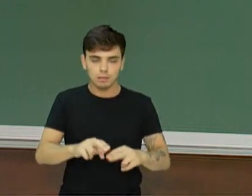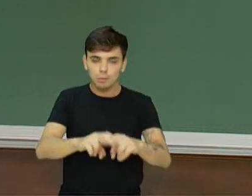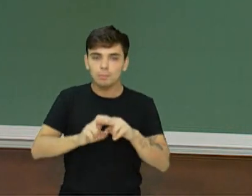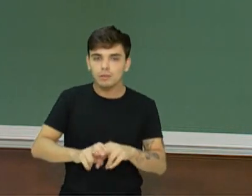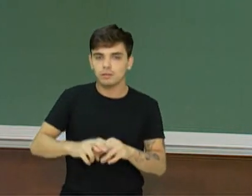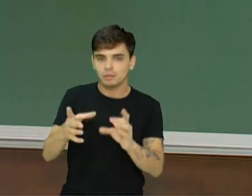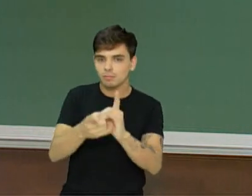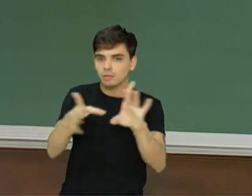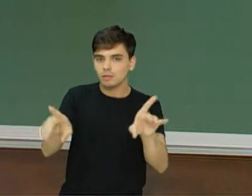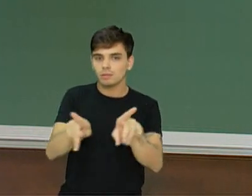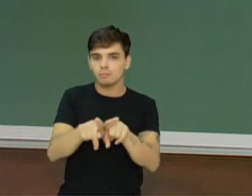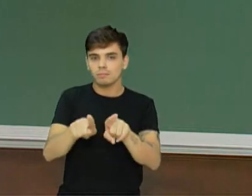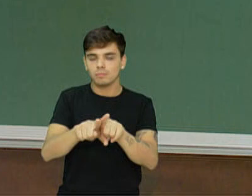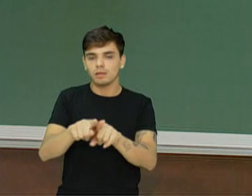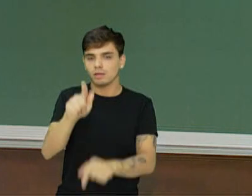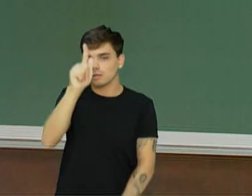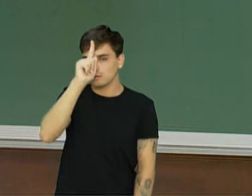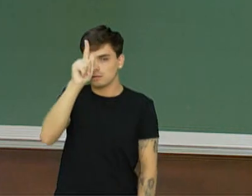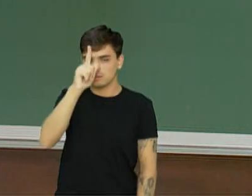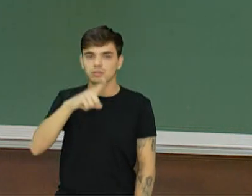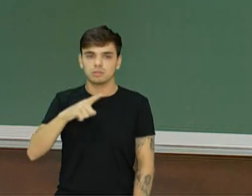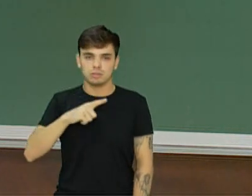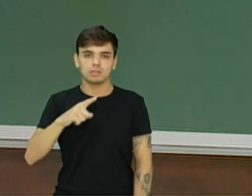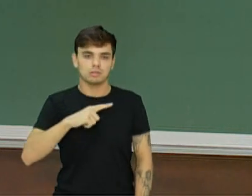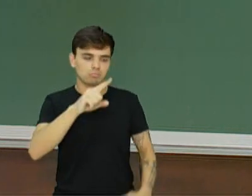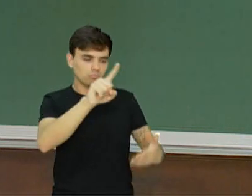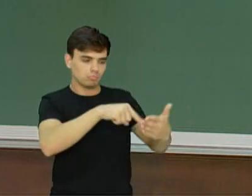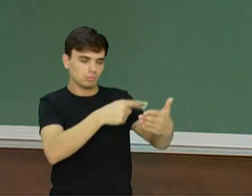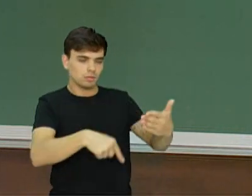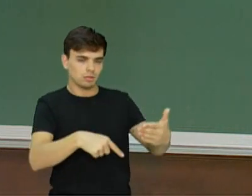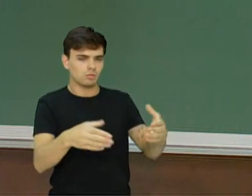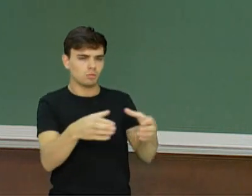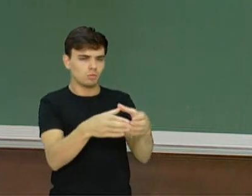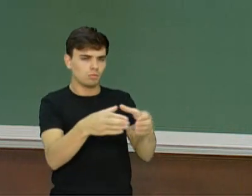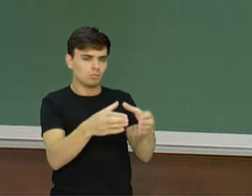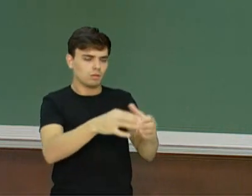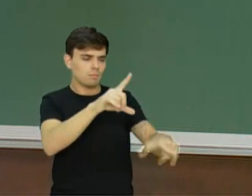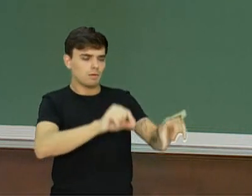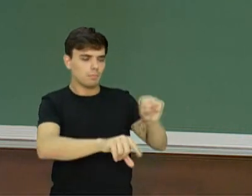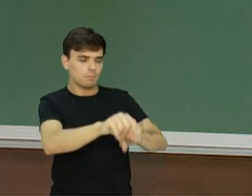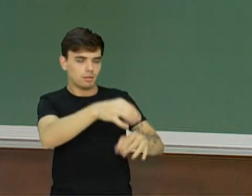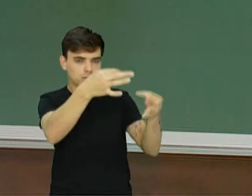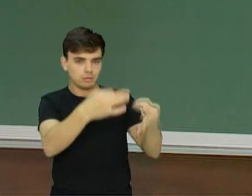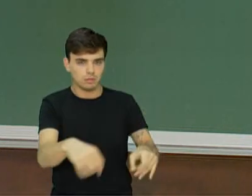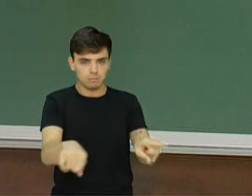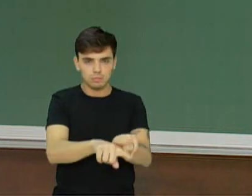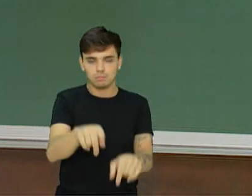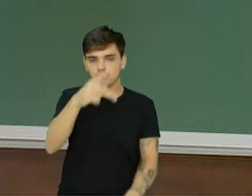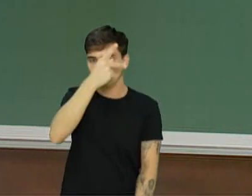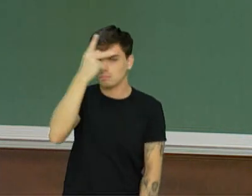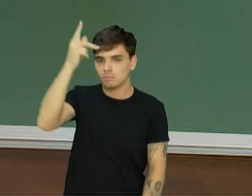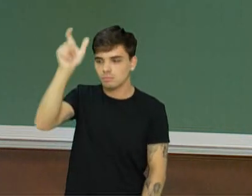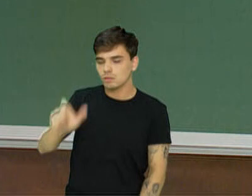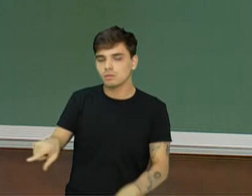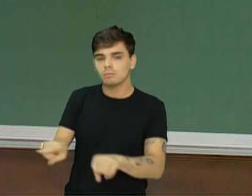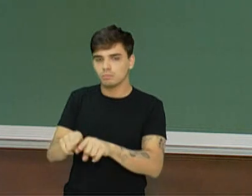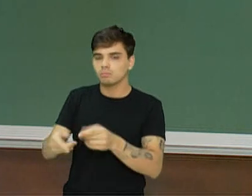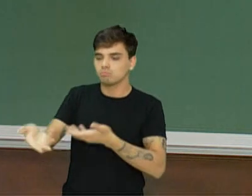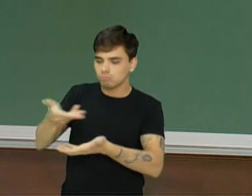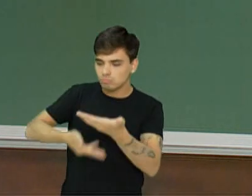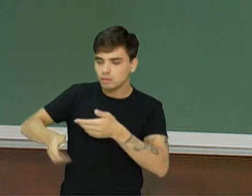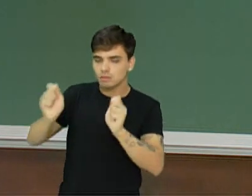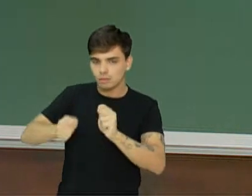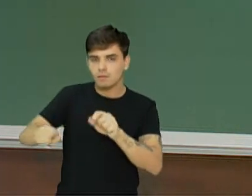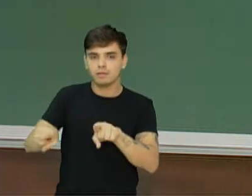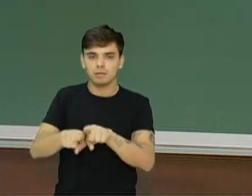a democracia grega era restrita a um grupo muito seleto de pessoas, né? E por isso que todos podiam participar